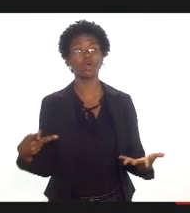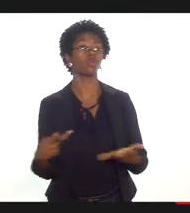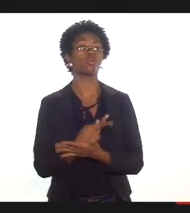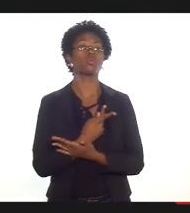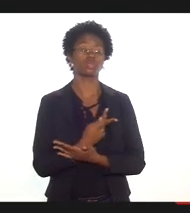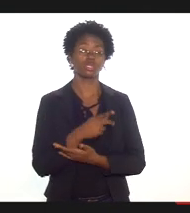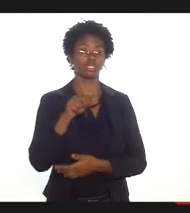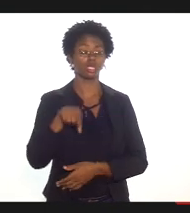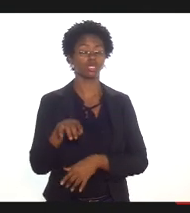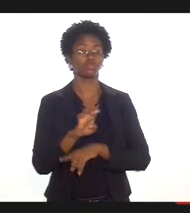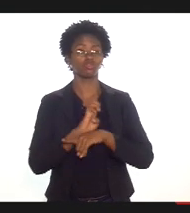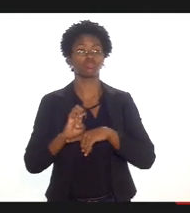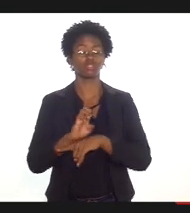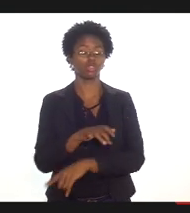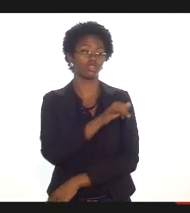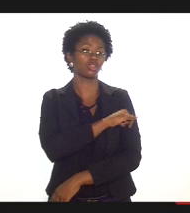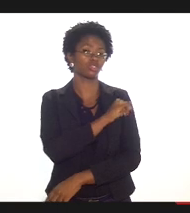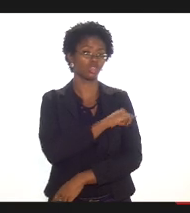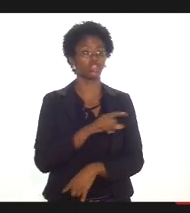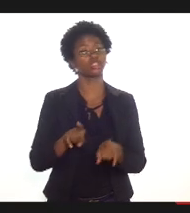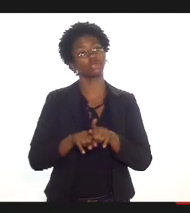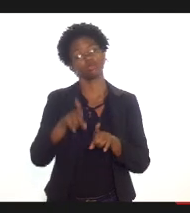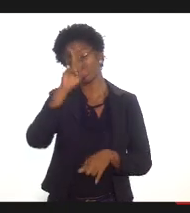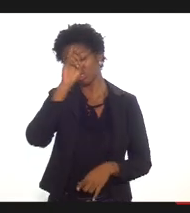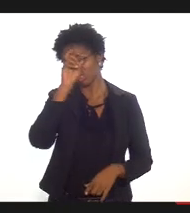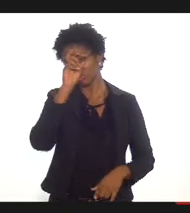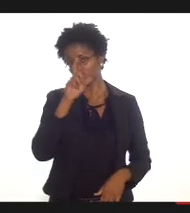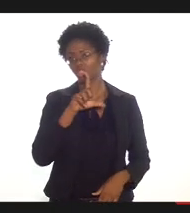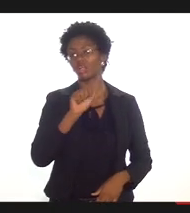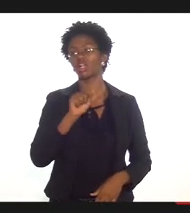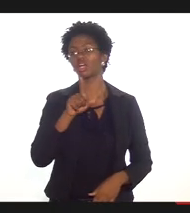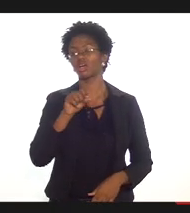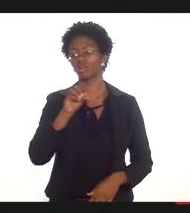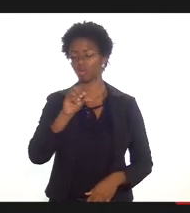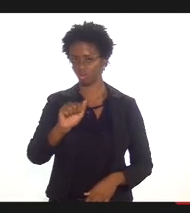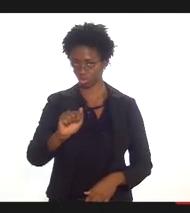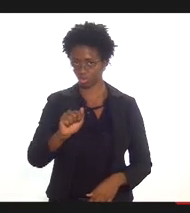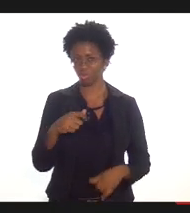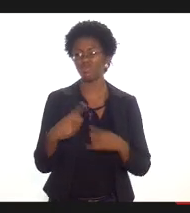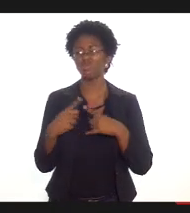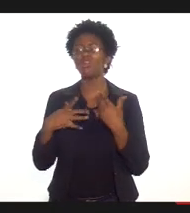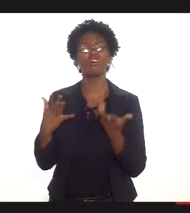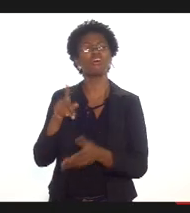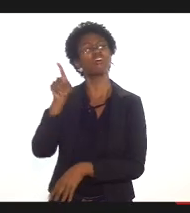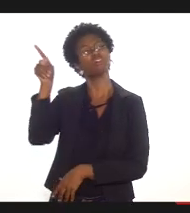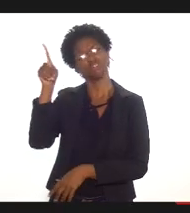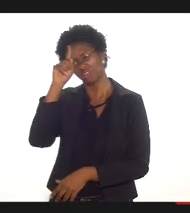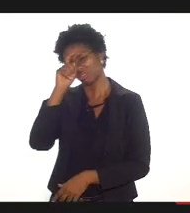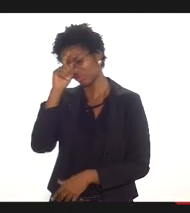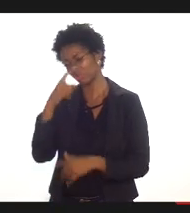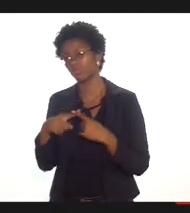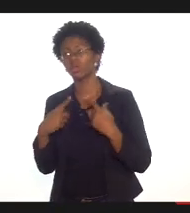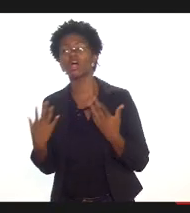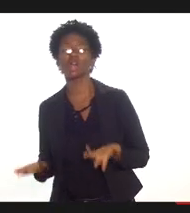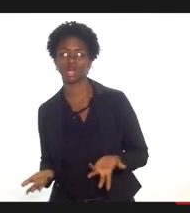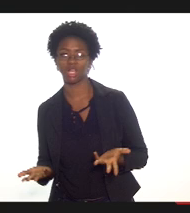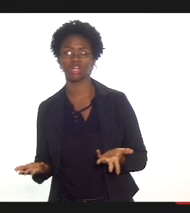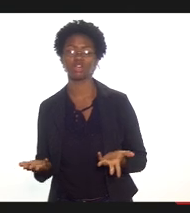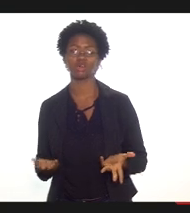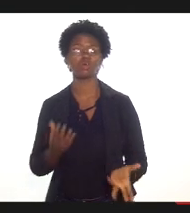aconteça no estado do Rio de Janeiro e nesse Hospital da Lagoa? Por que o Hospital da Lagoa? Como